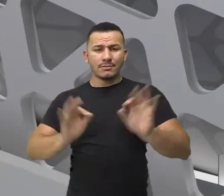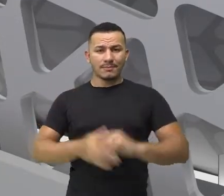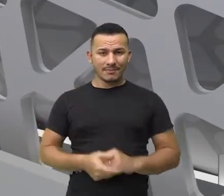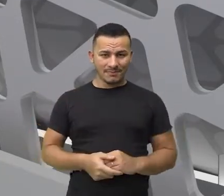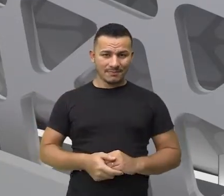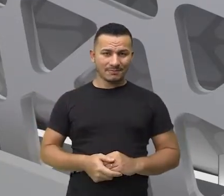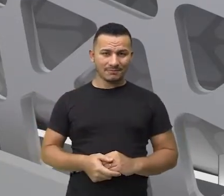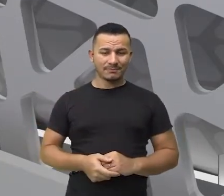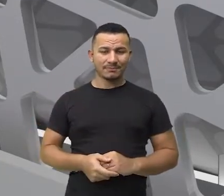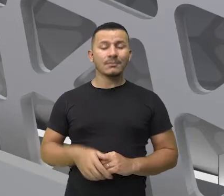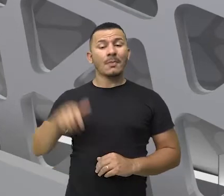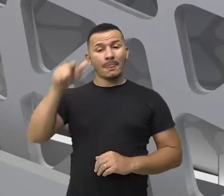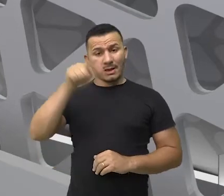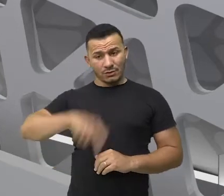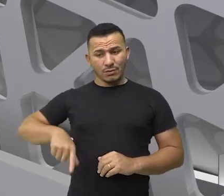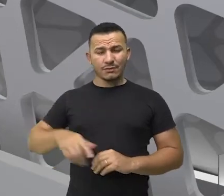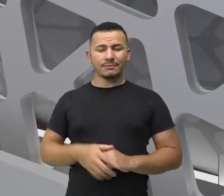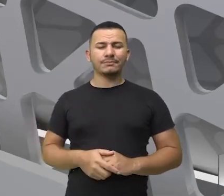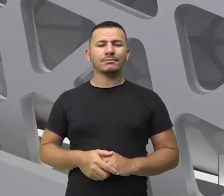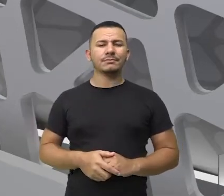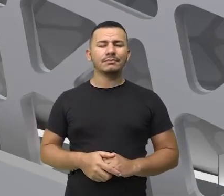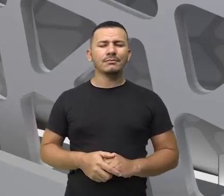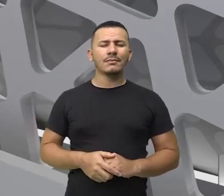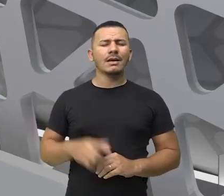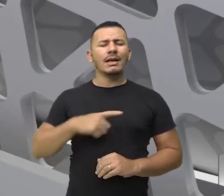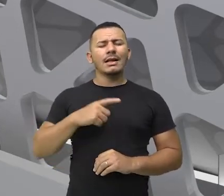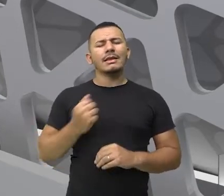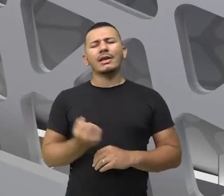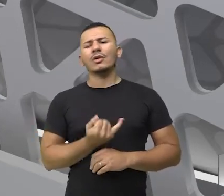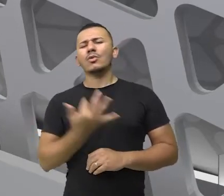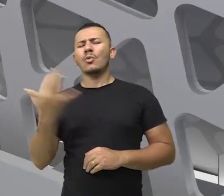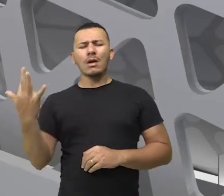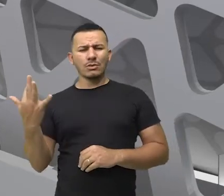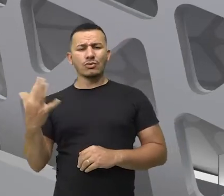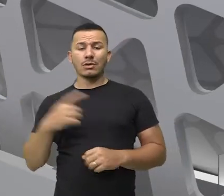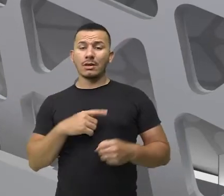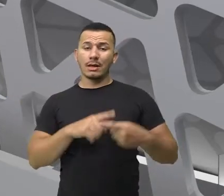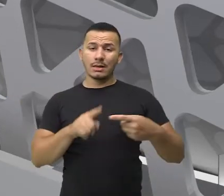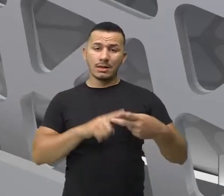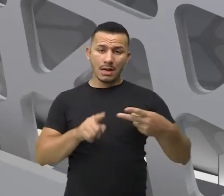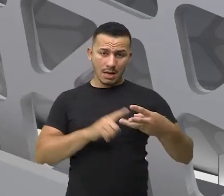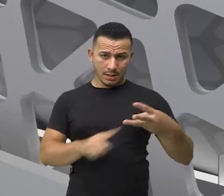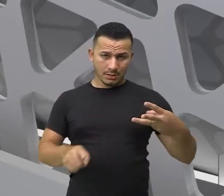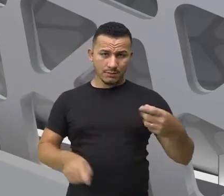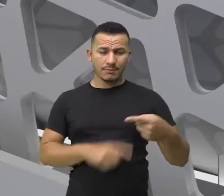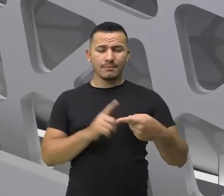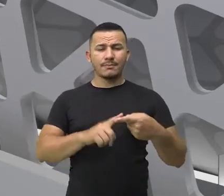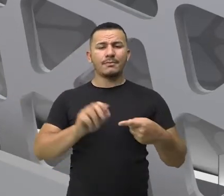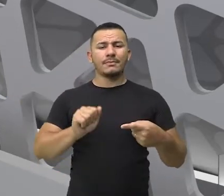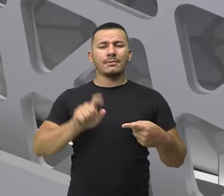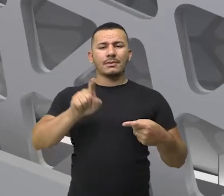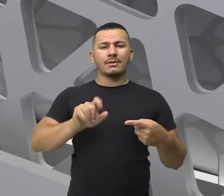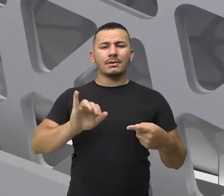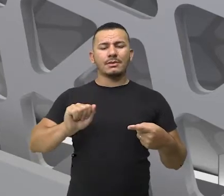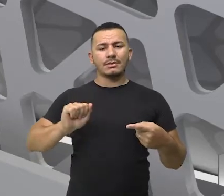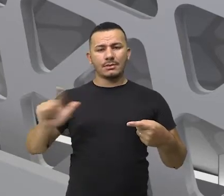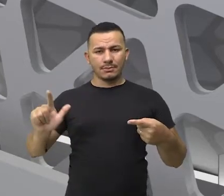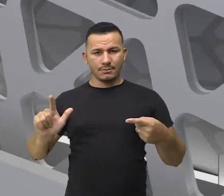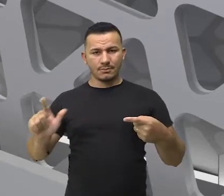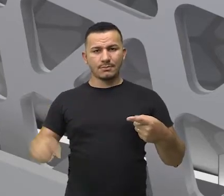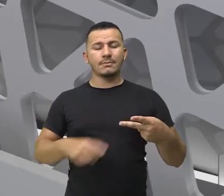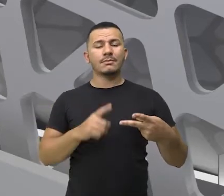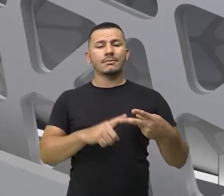beleza? Recordando, quantos casos de simetria nós temos? 3. A axial,